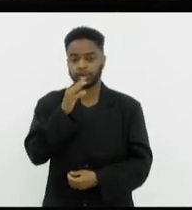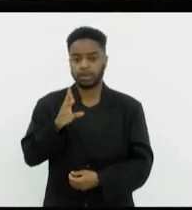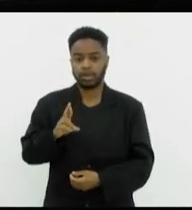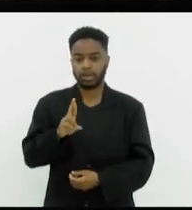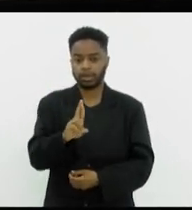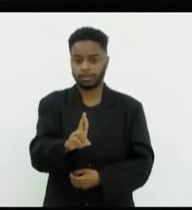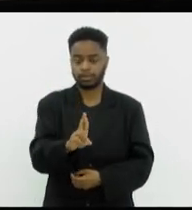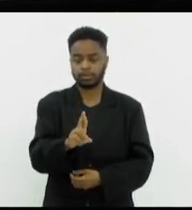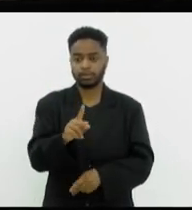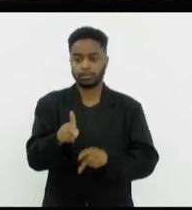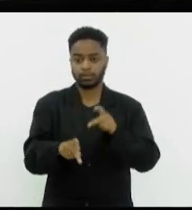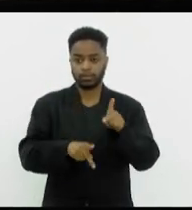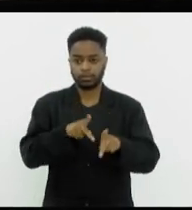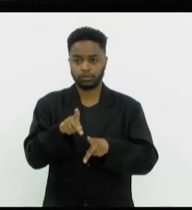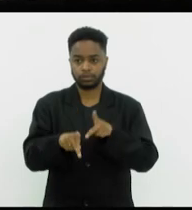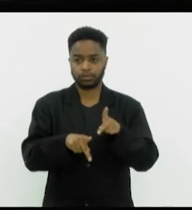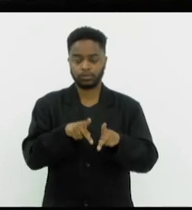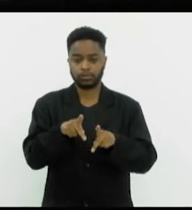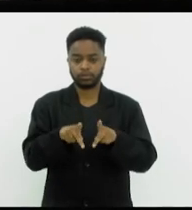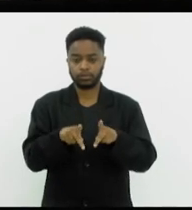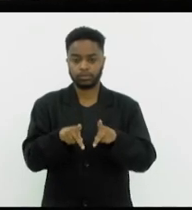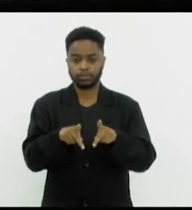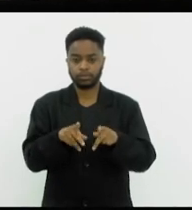representar uma população inteira.